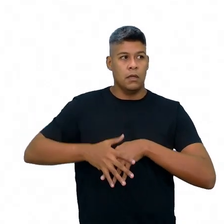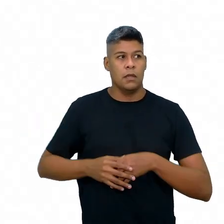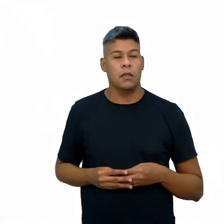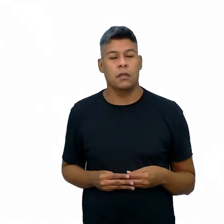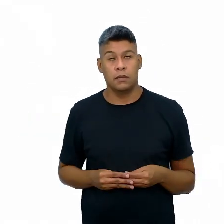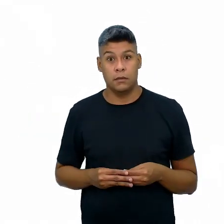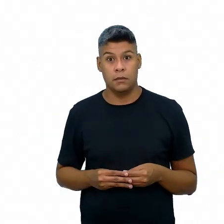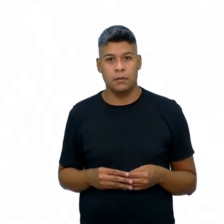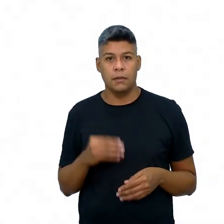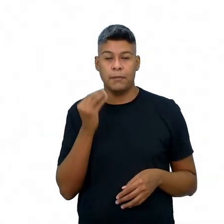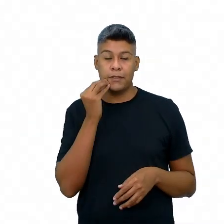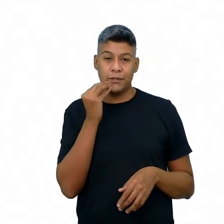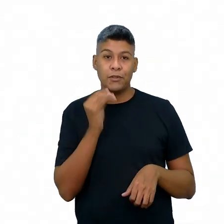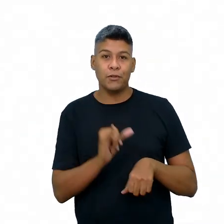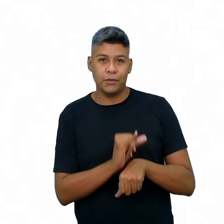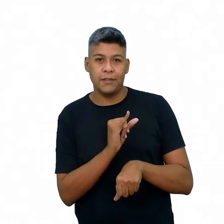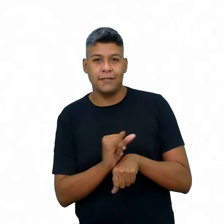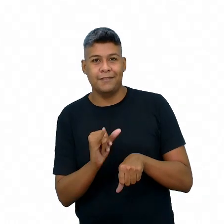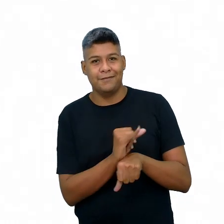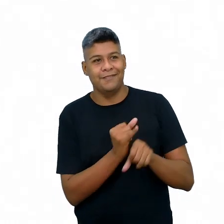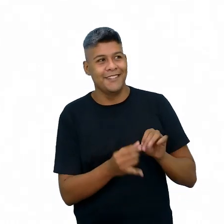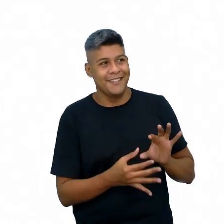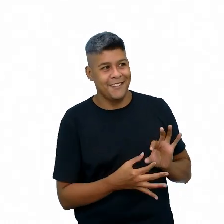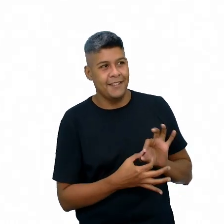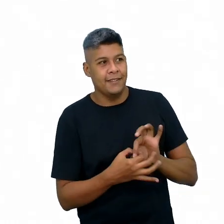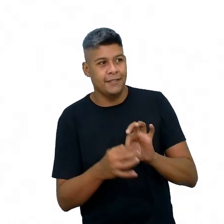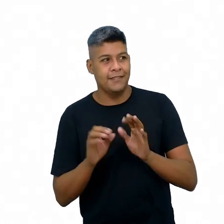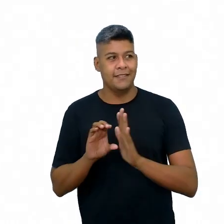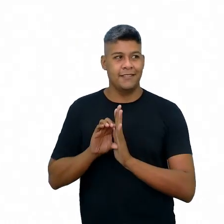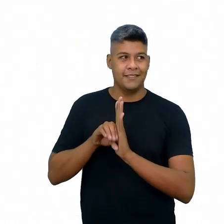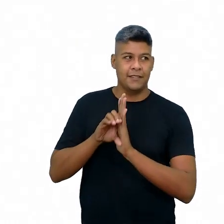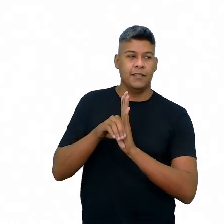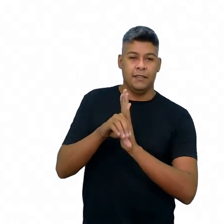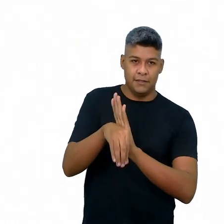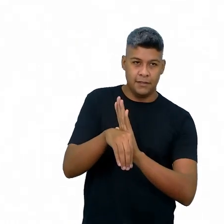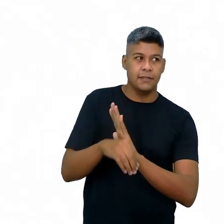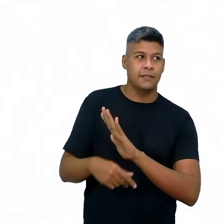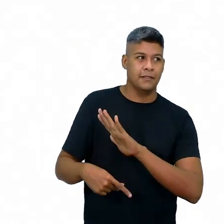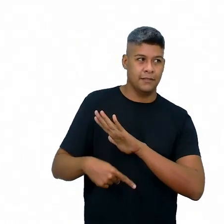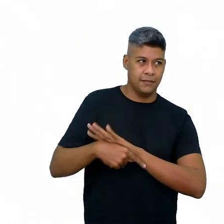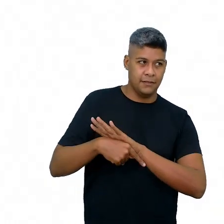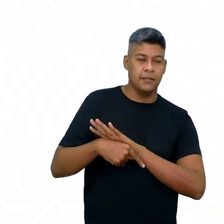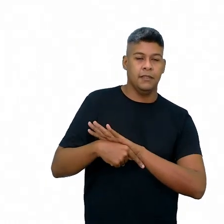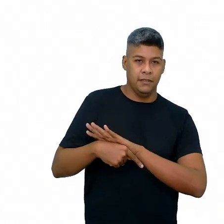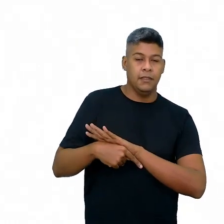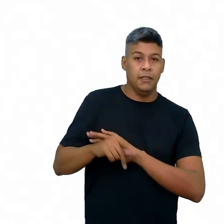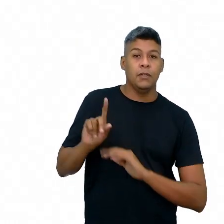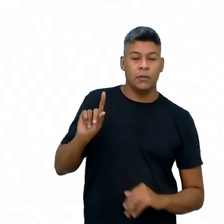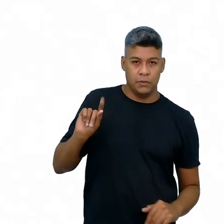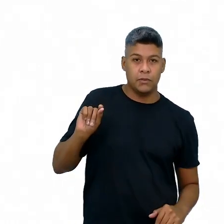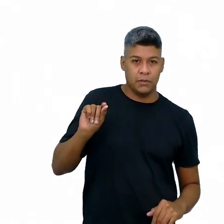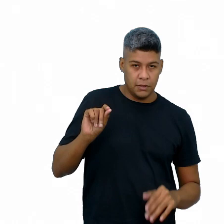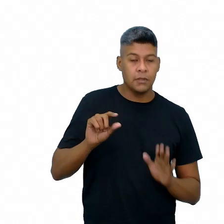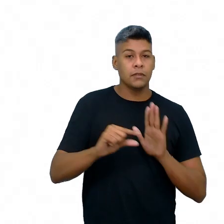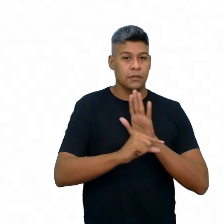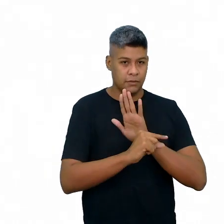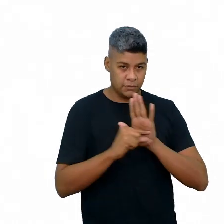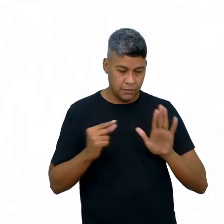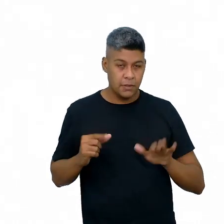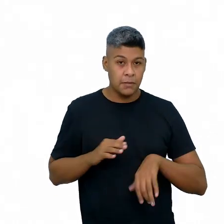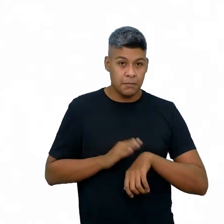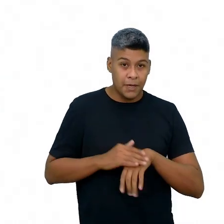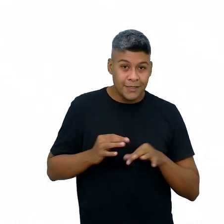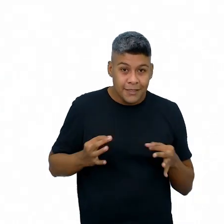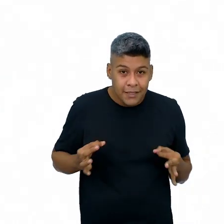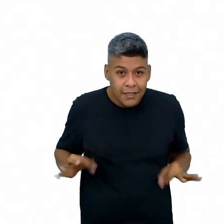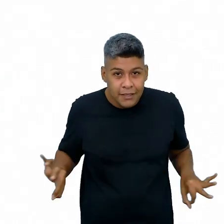que é essa modelagem matemática? Bom, de acordo com o Bassanese, que dentro dos nossos autores, é um dos mais